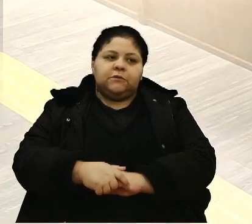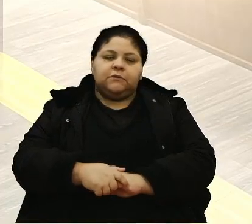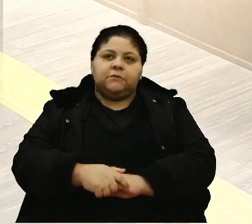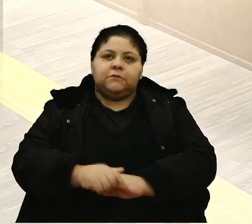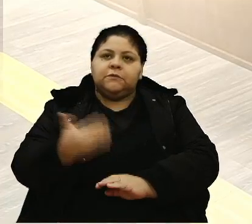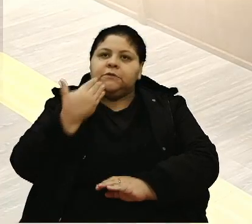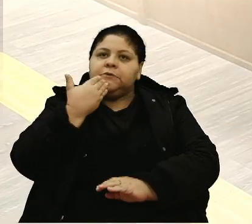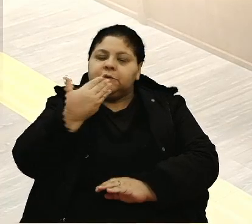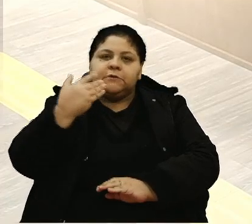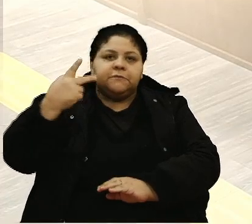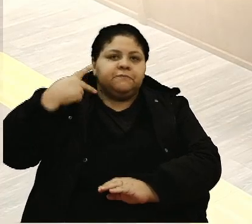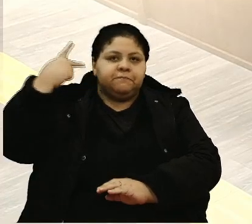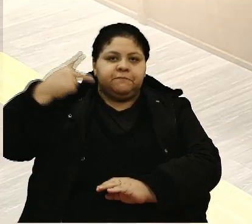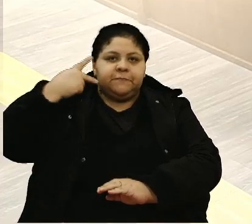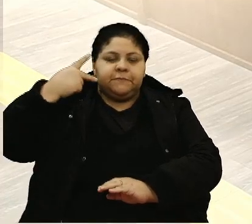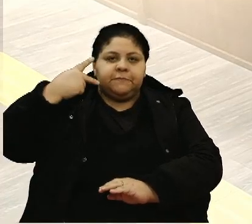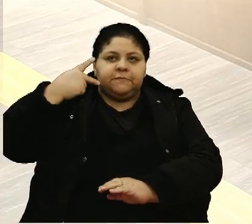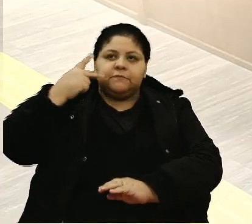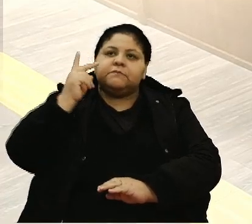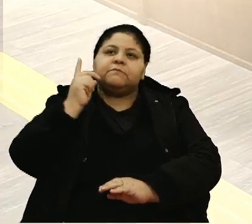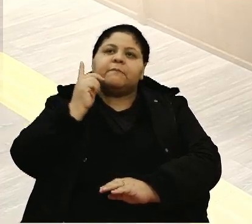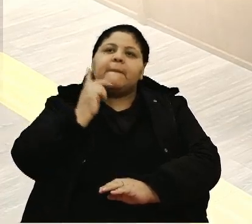Solicito ao vereador Renato Oliveira,